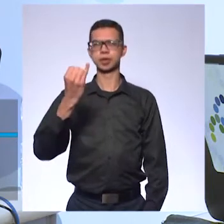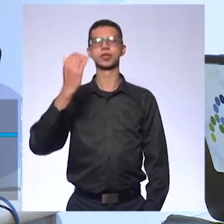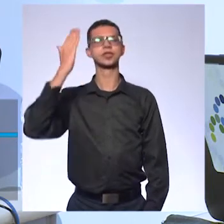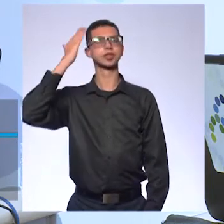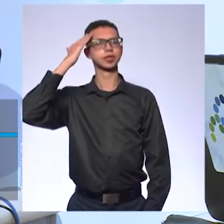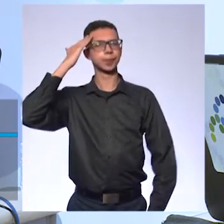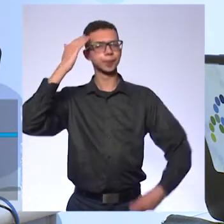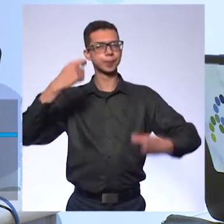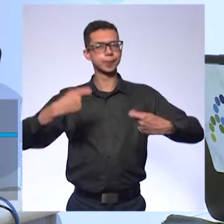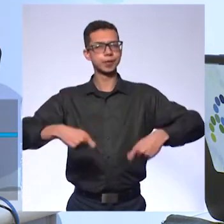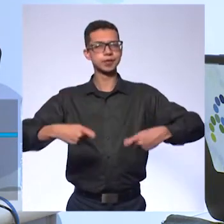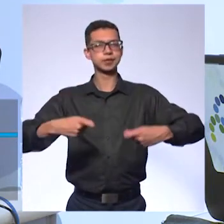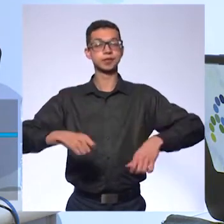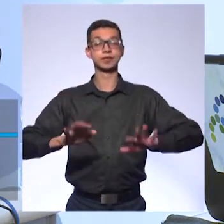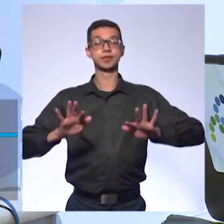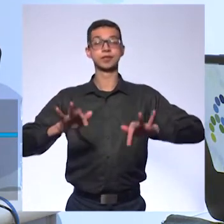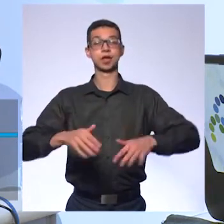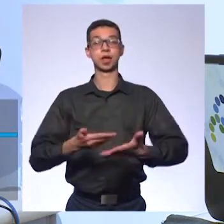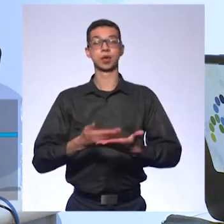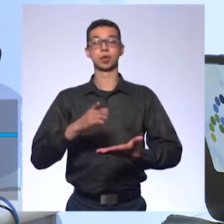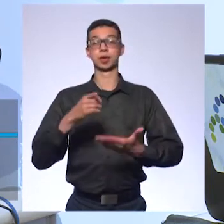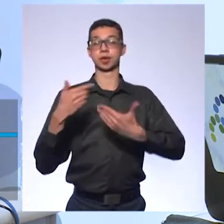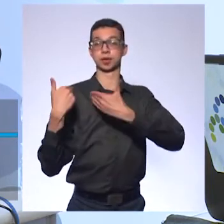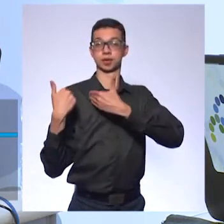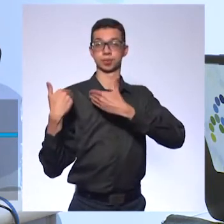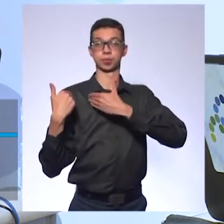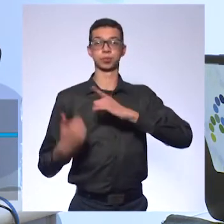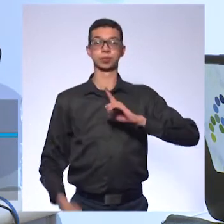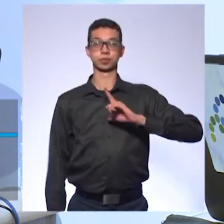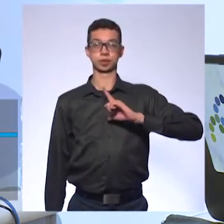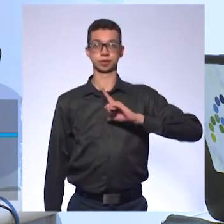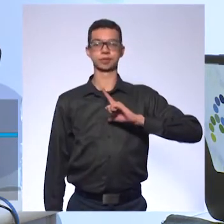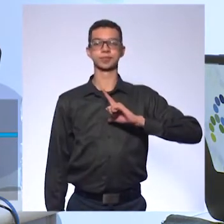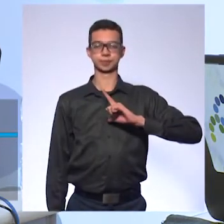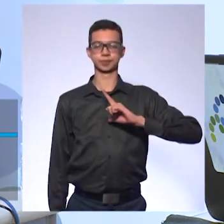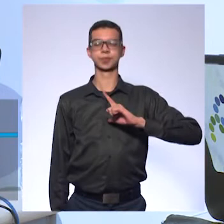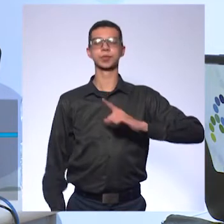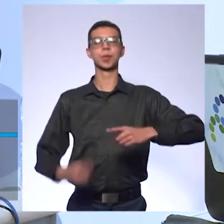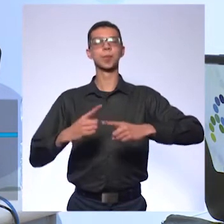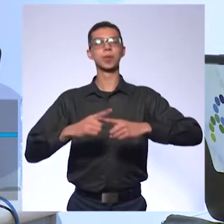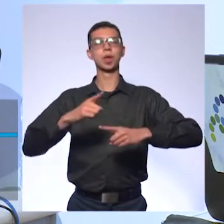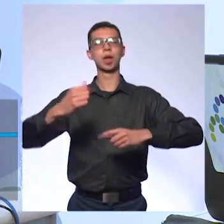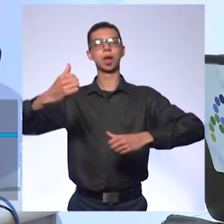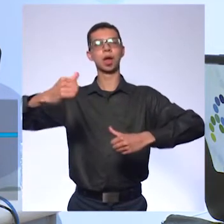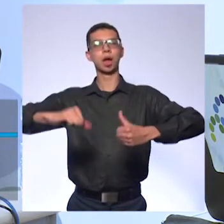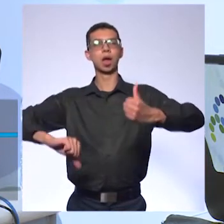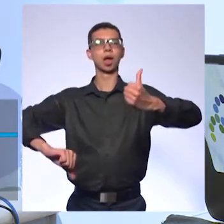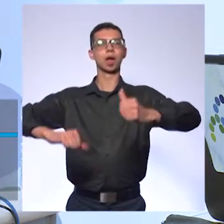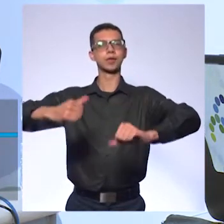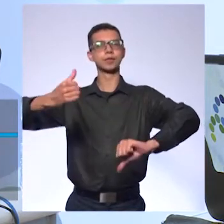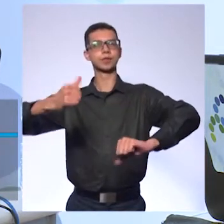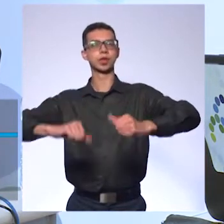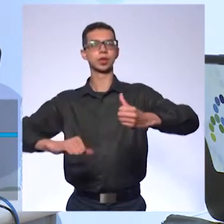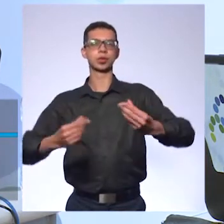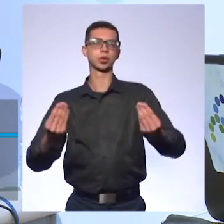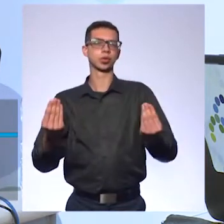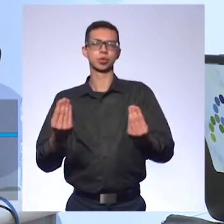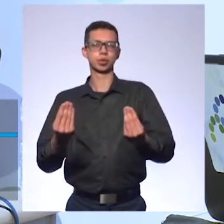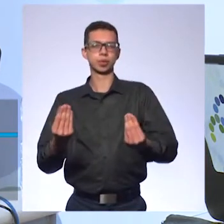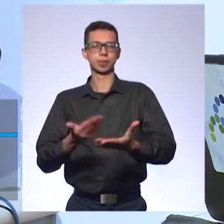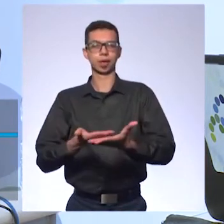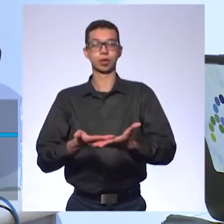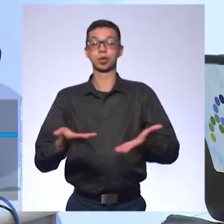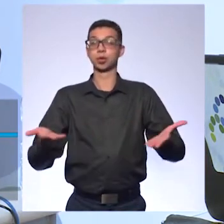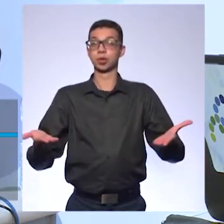muita responsabilidade, avaliar a aula de hoje, deixando a sua percepção, a sua contribuição, para que a gente